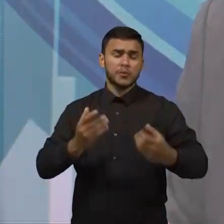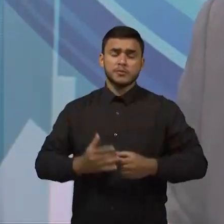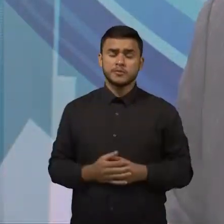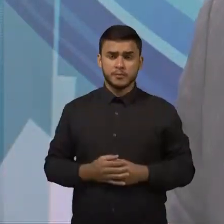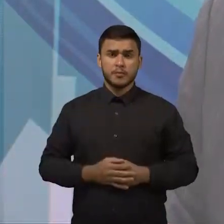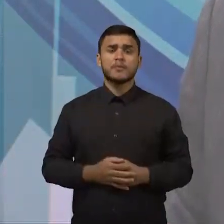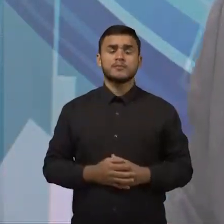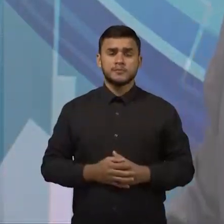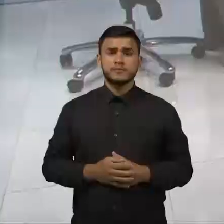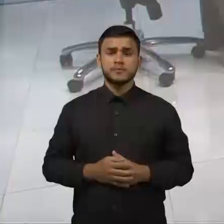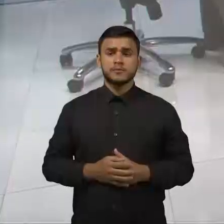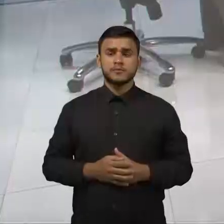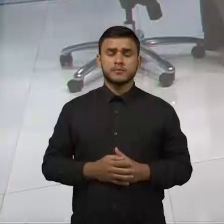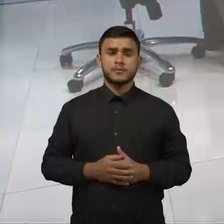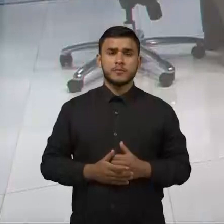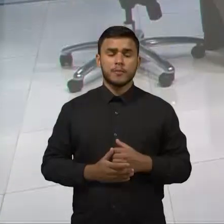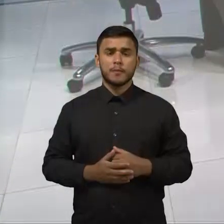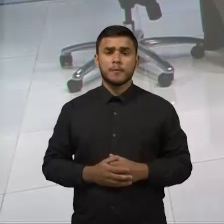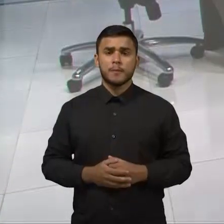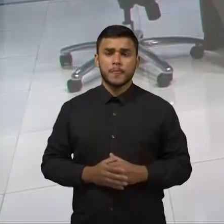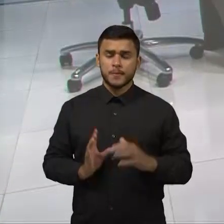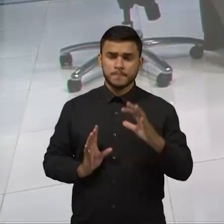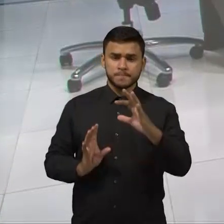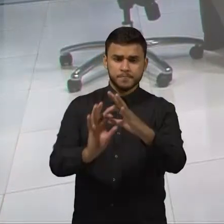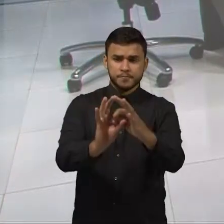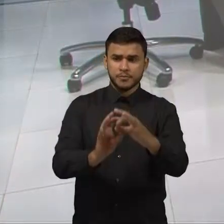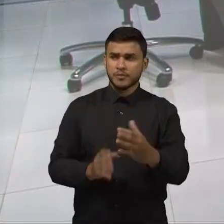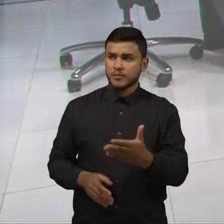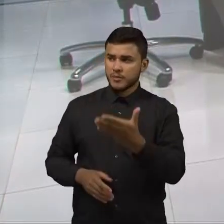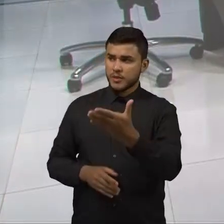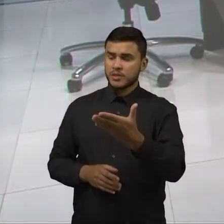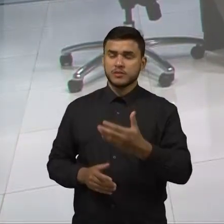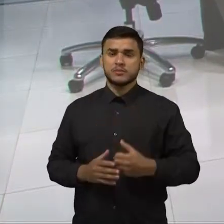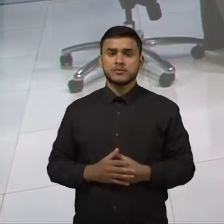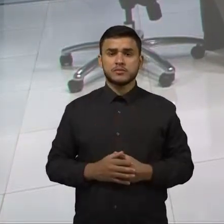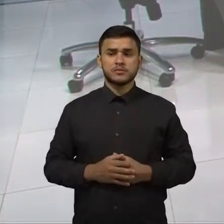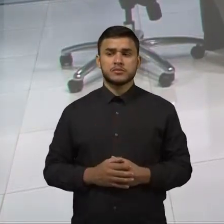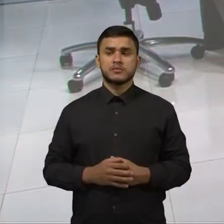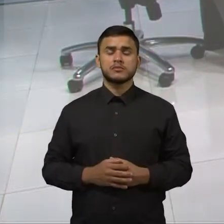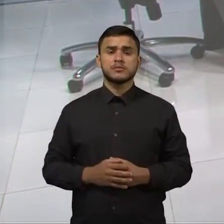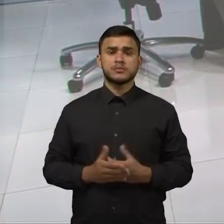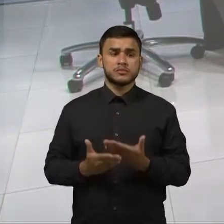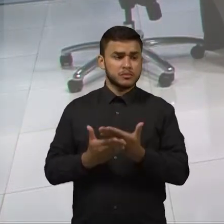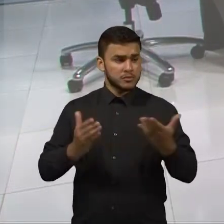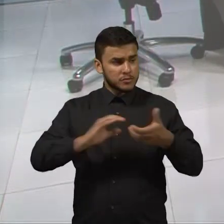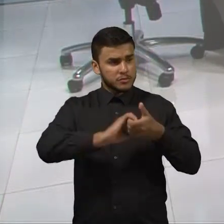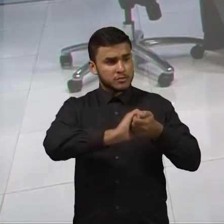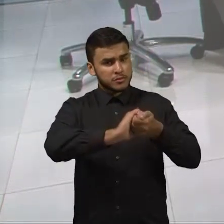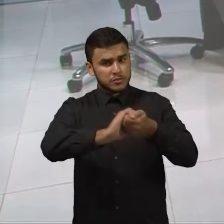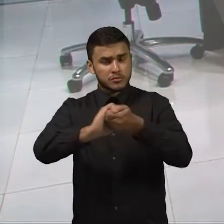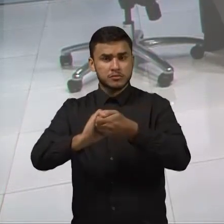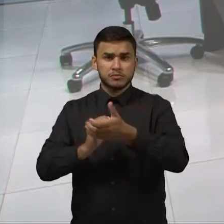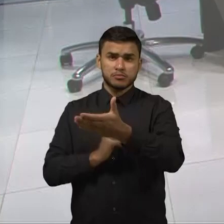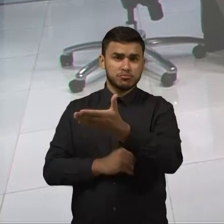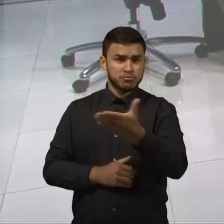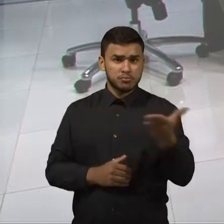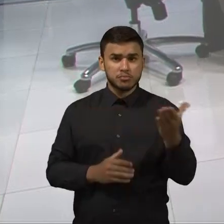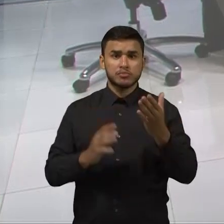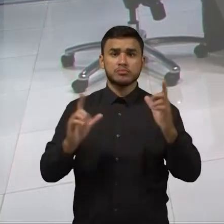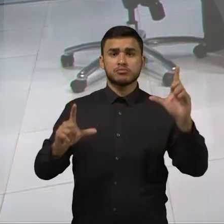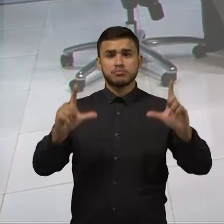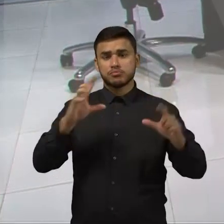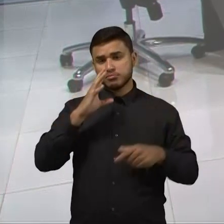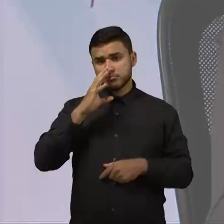colegas? E aí eu queria entrar, assim, já pedindo permissão ao professor Martônio, cumprimentando aqui o professor Romulo, e você, Arnaldo, e todos os